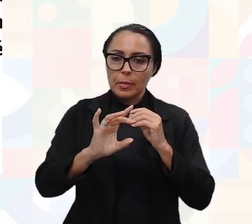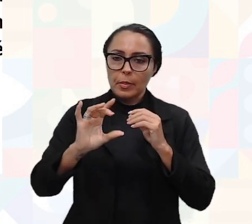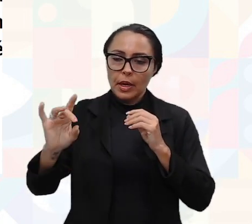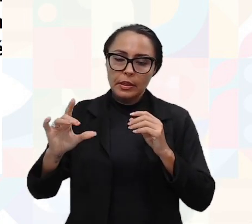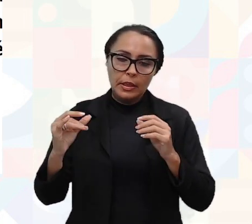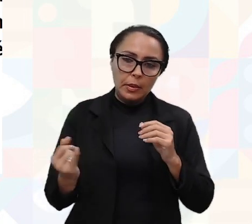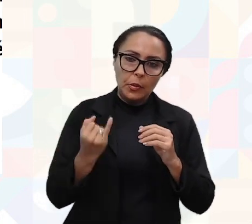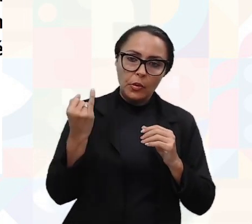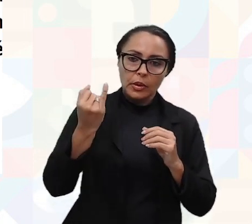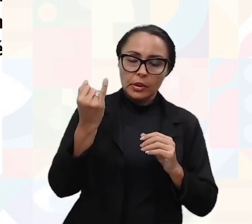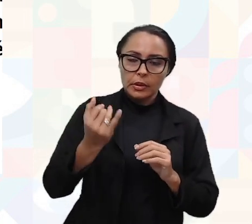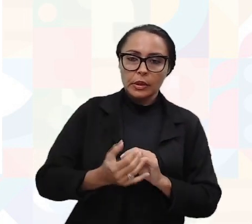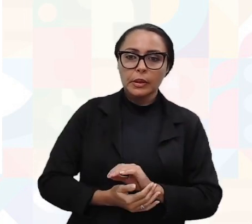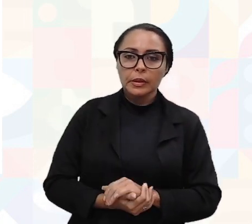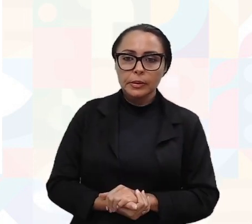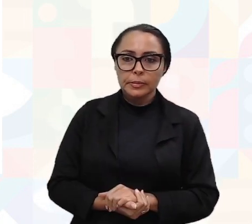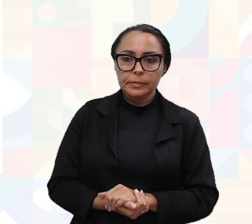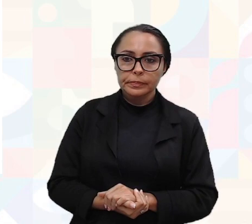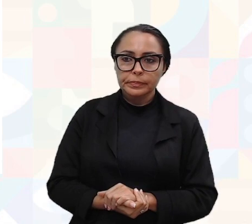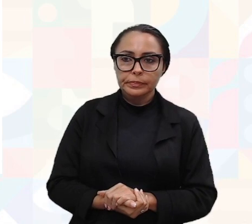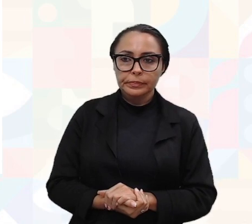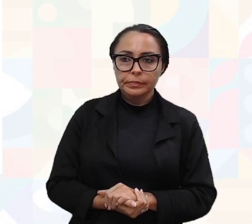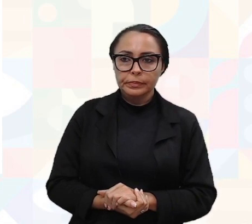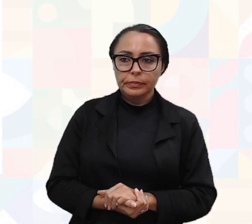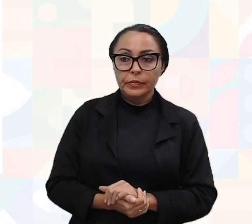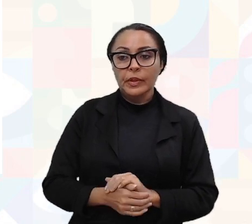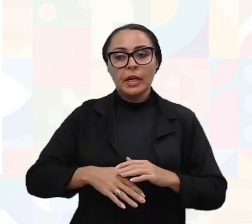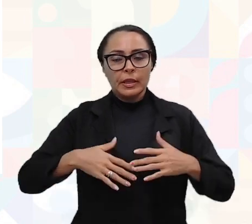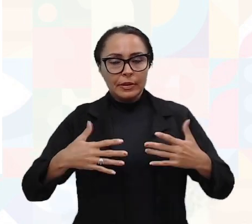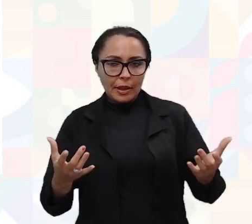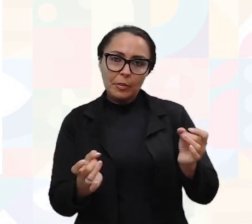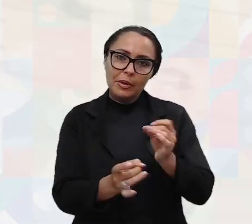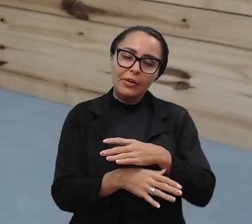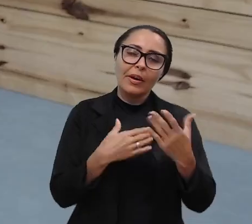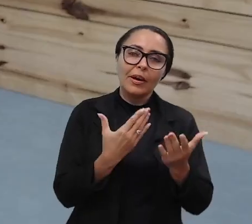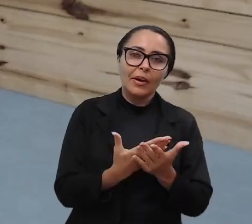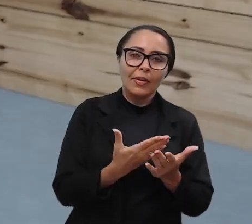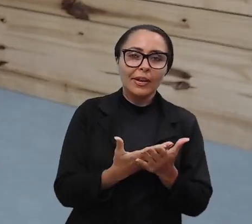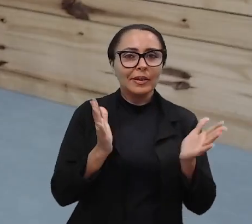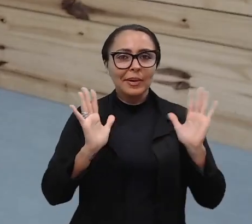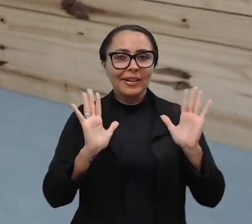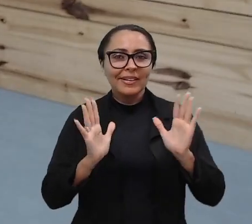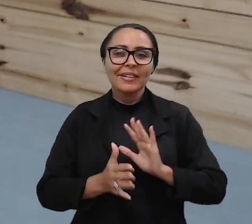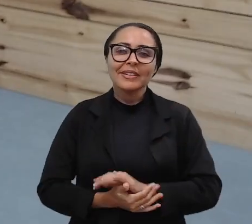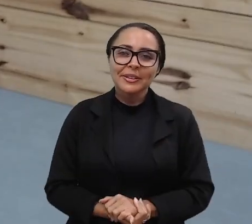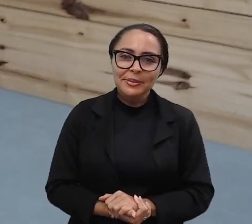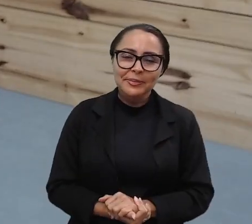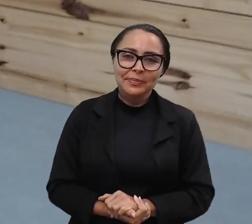necessária. Ficamos por aqui, até mais.